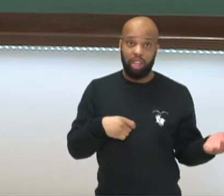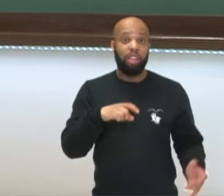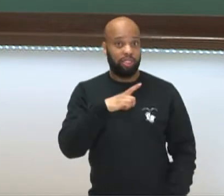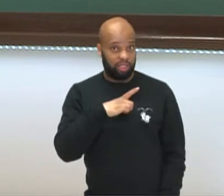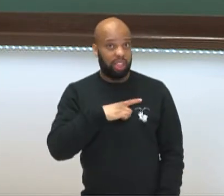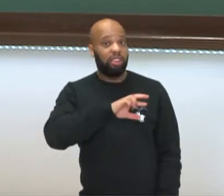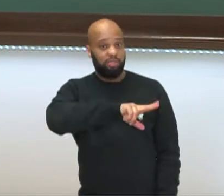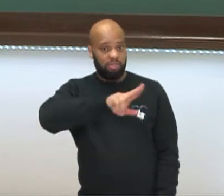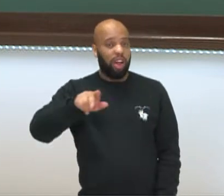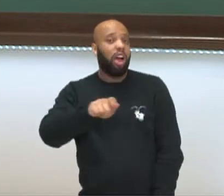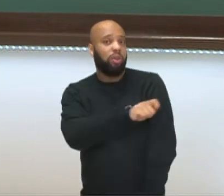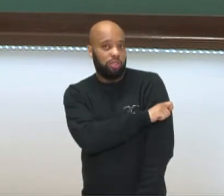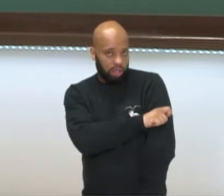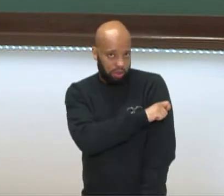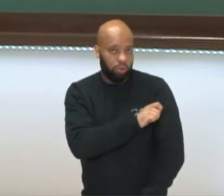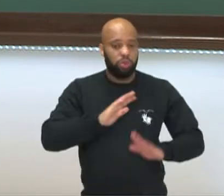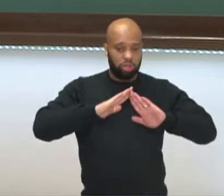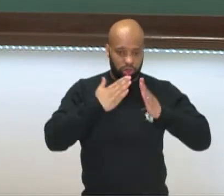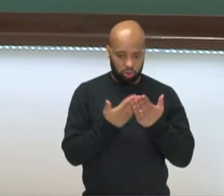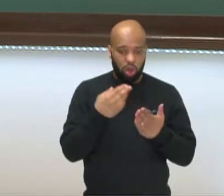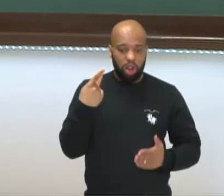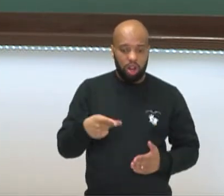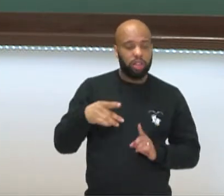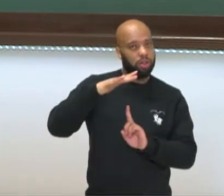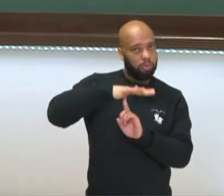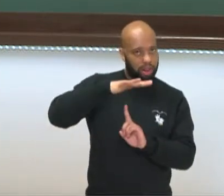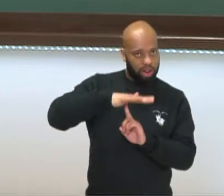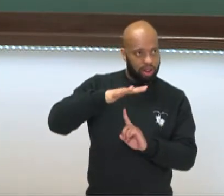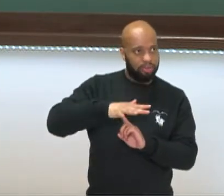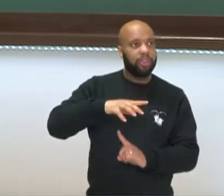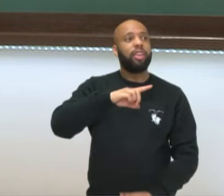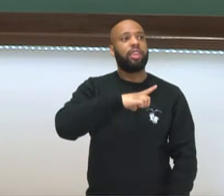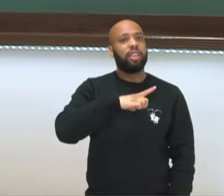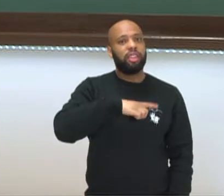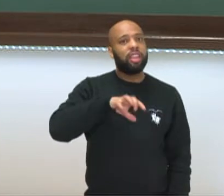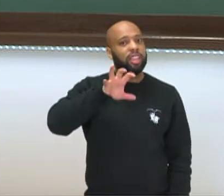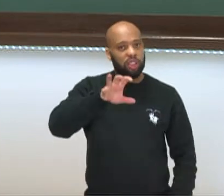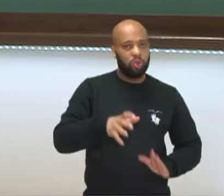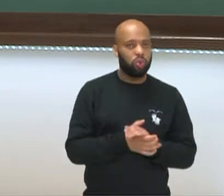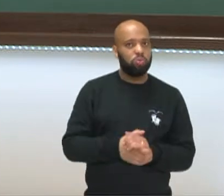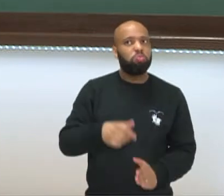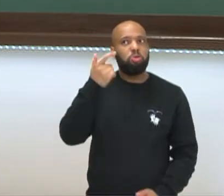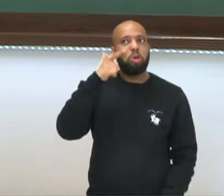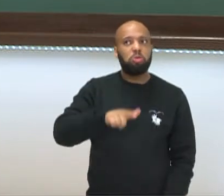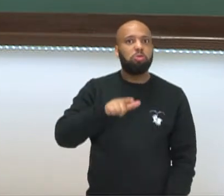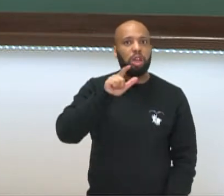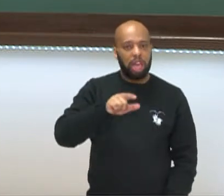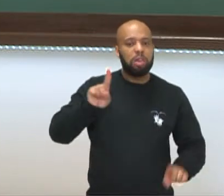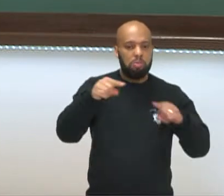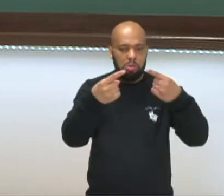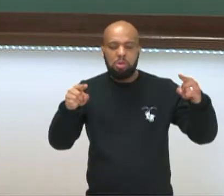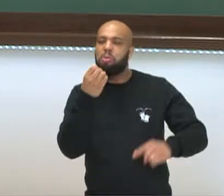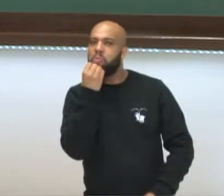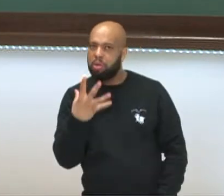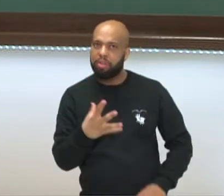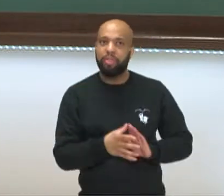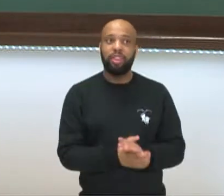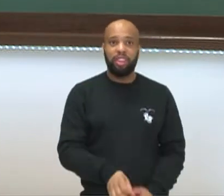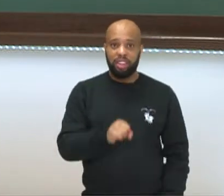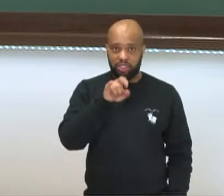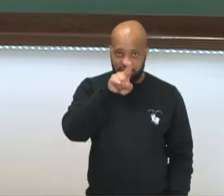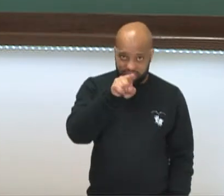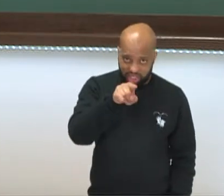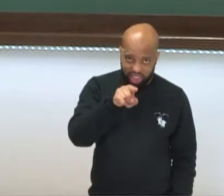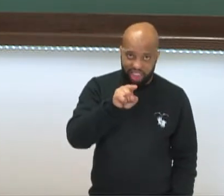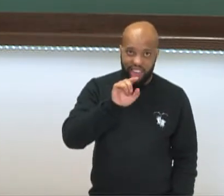Existem muitos alunos das nossas escolas no Paraná que têm aí essa facilidade de mexer com música. Se você é uma